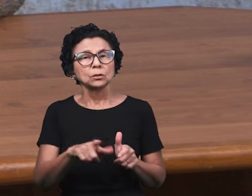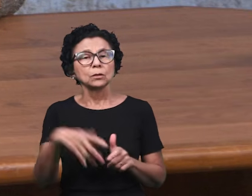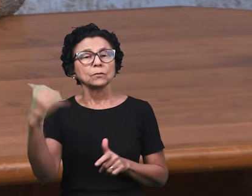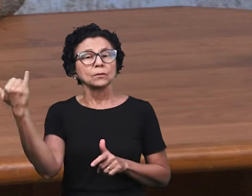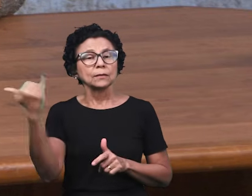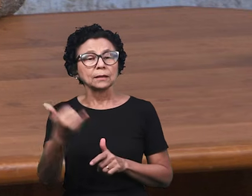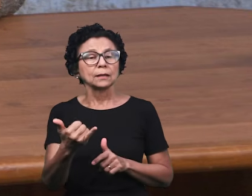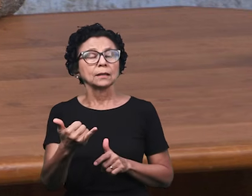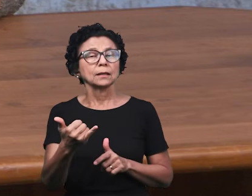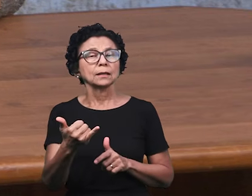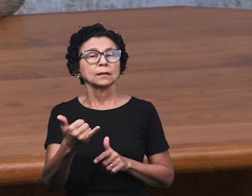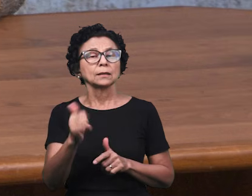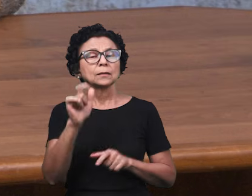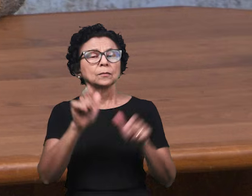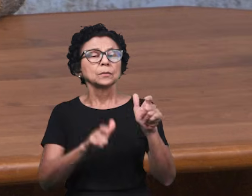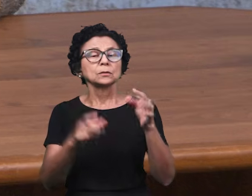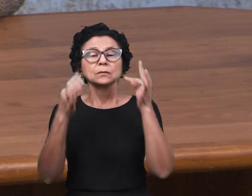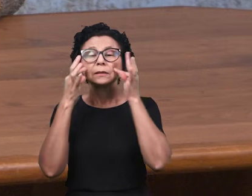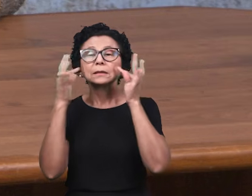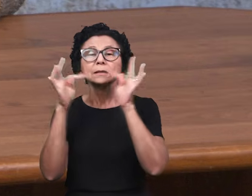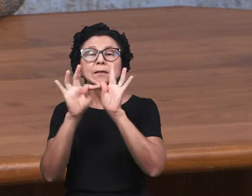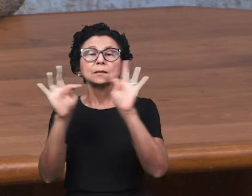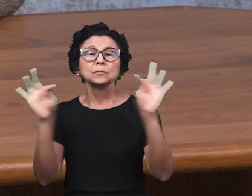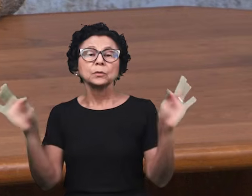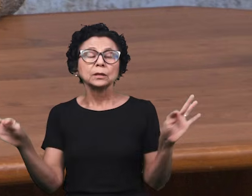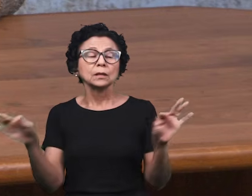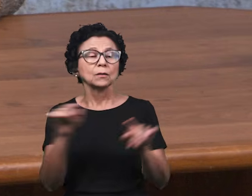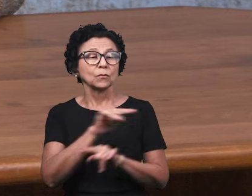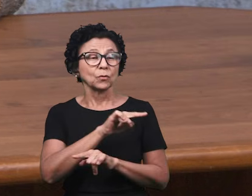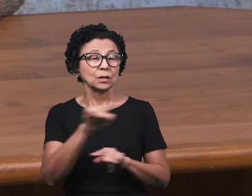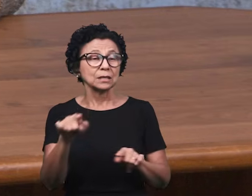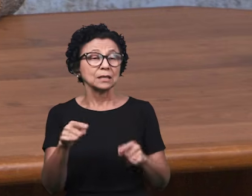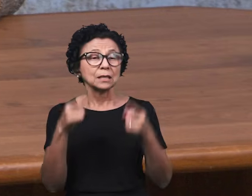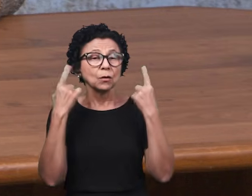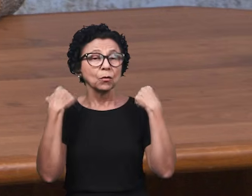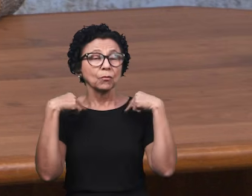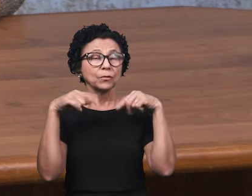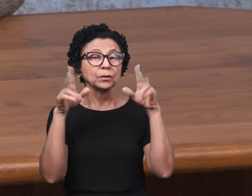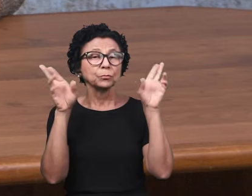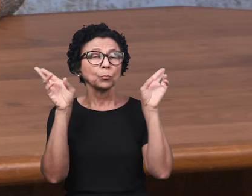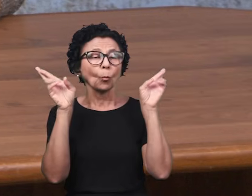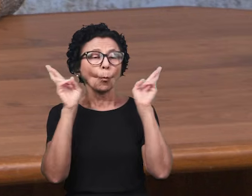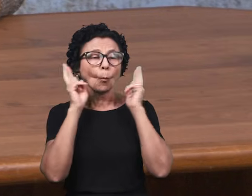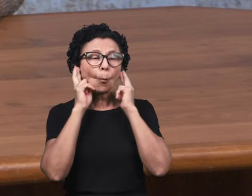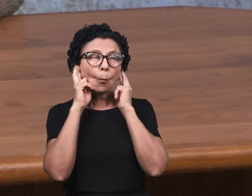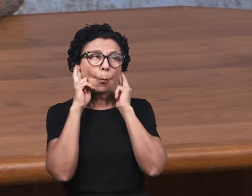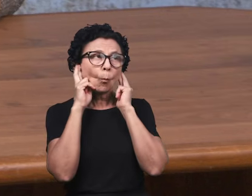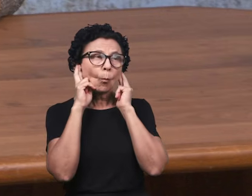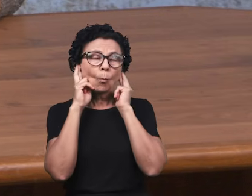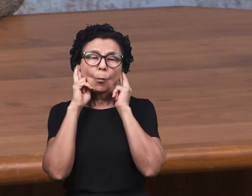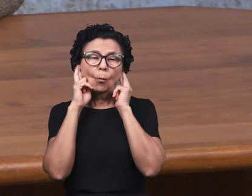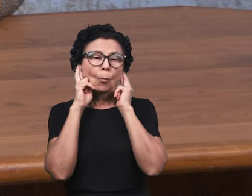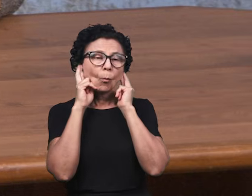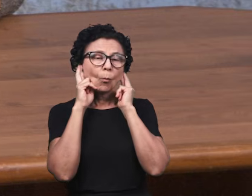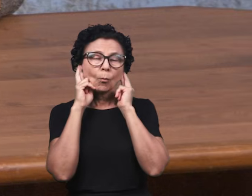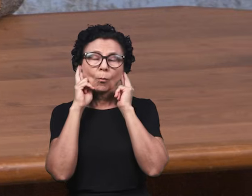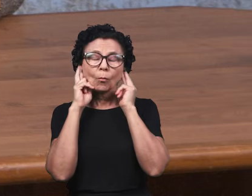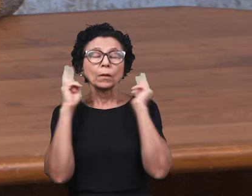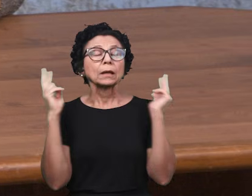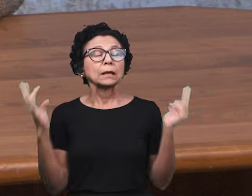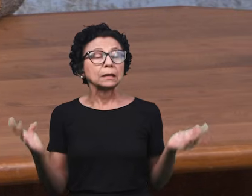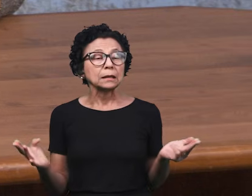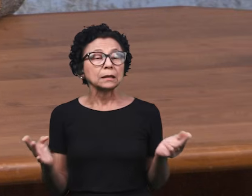ouça? Eis que os seus ouvidos estão incircuncisos e não podem ouvir. Eis